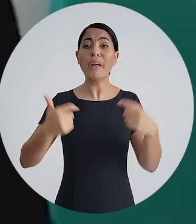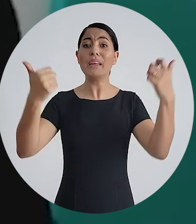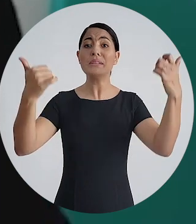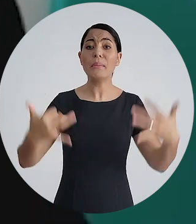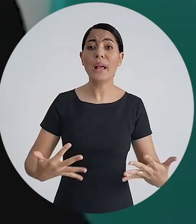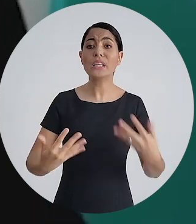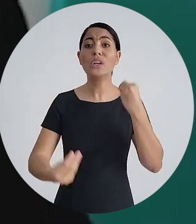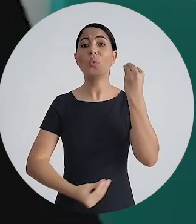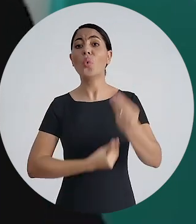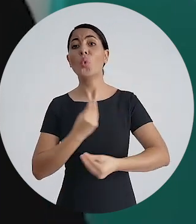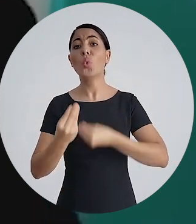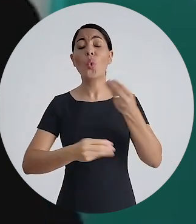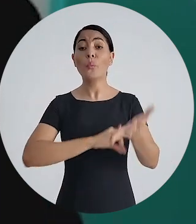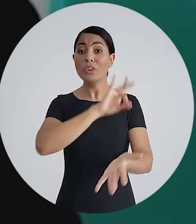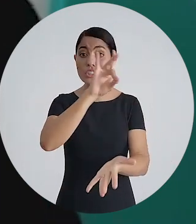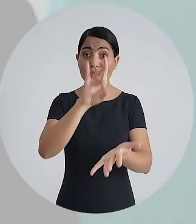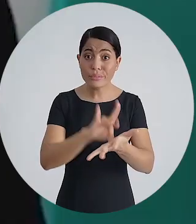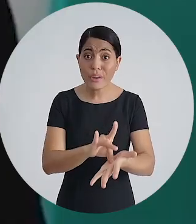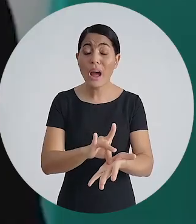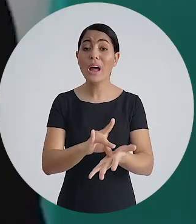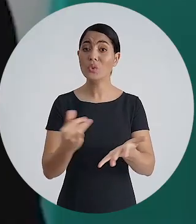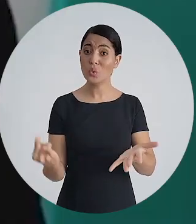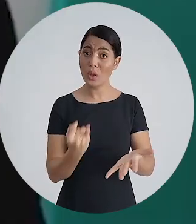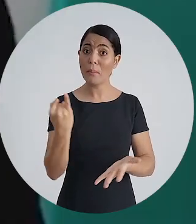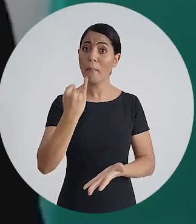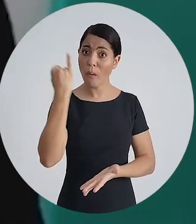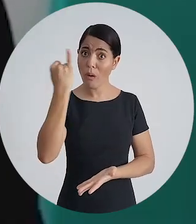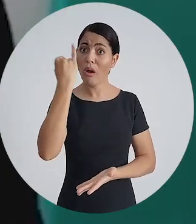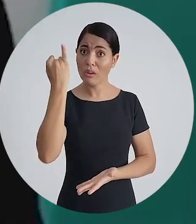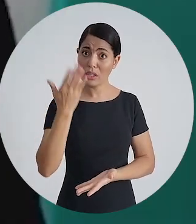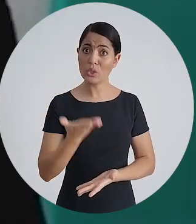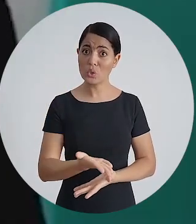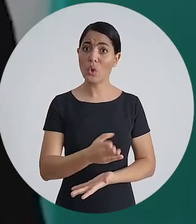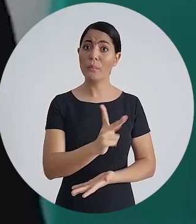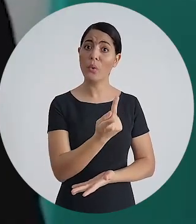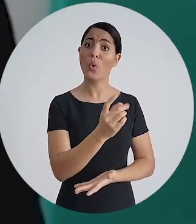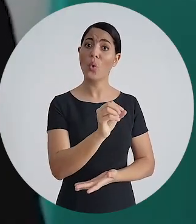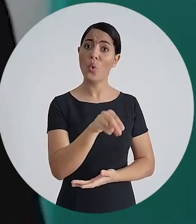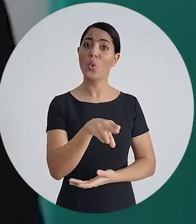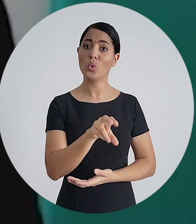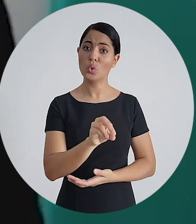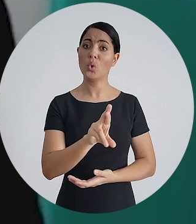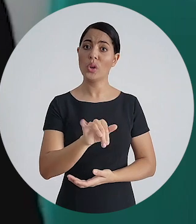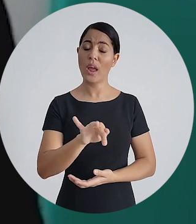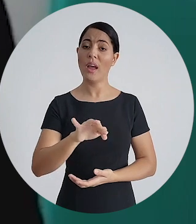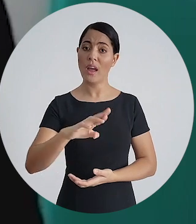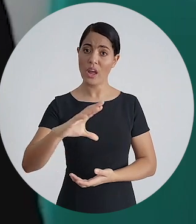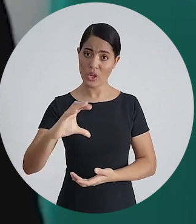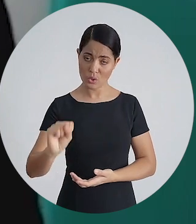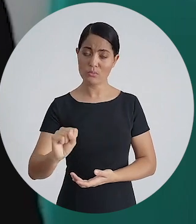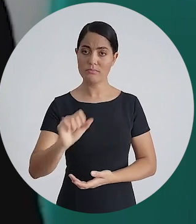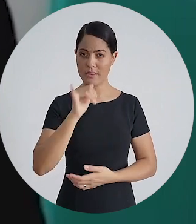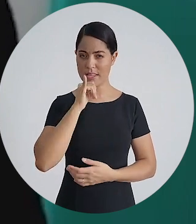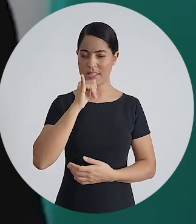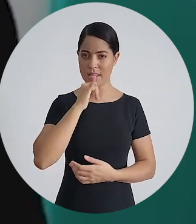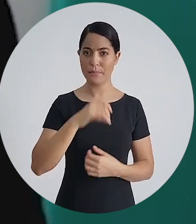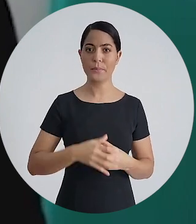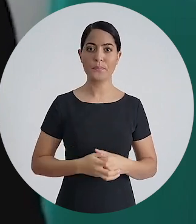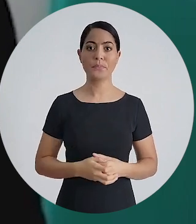o quanto que são fundamentais. E, de fato, eu vou procurar falar sobre como essas questões surgiram no